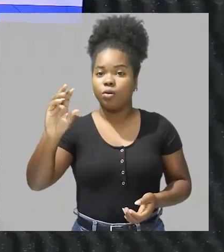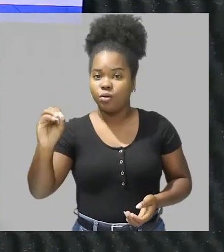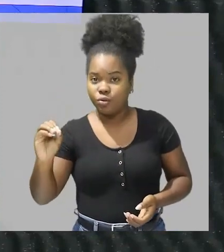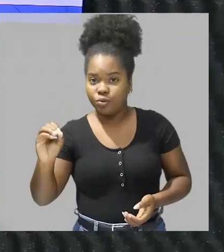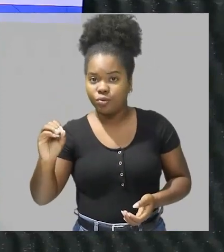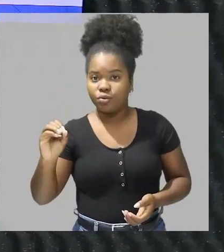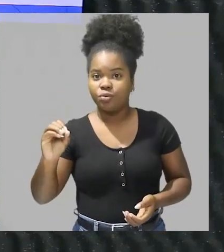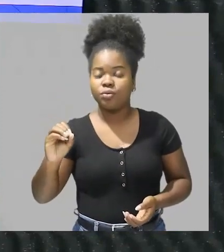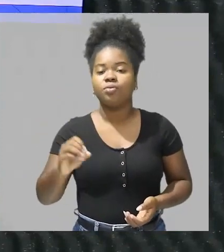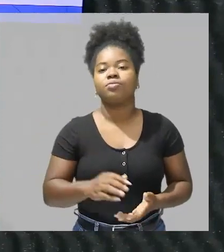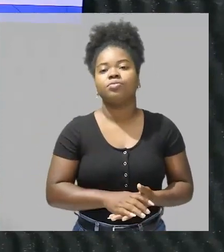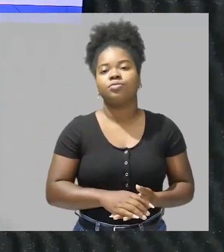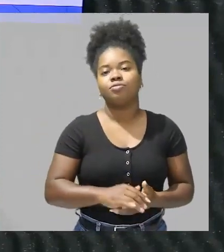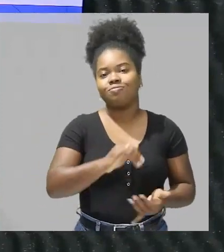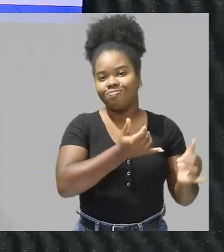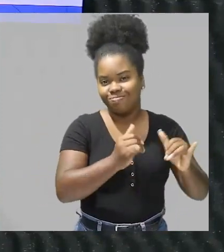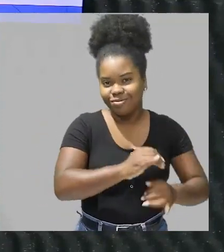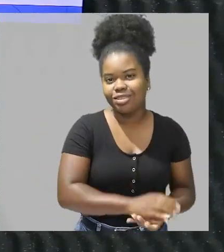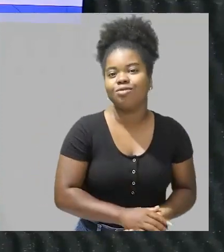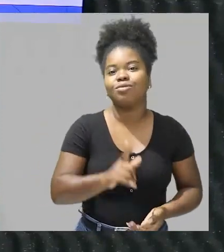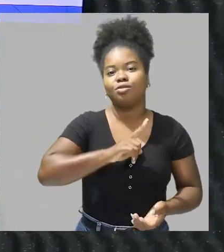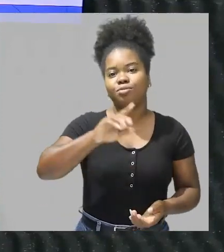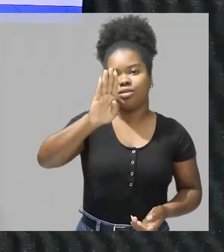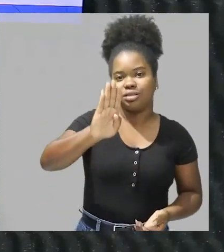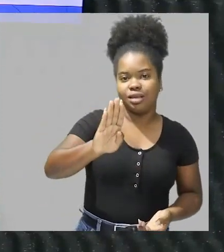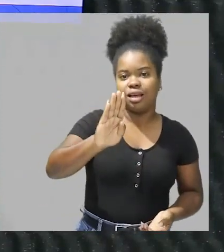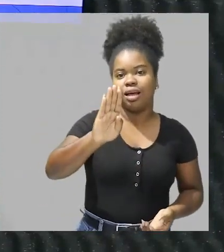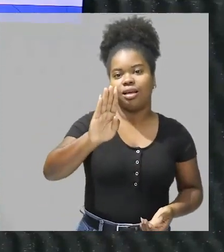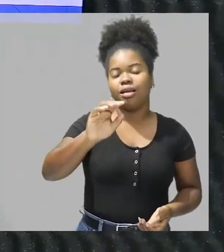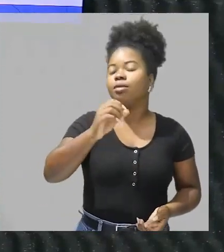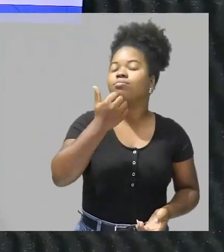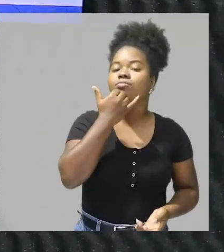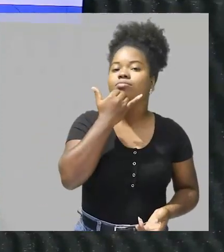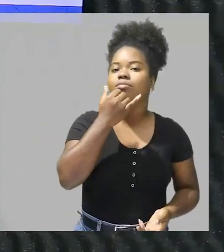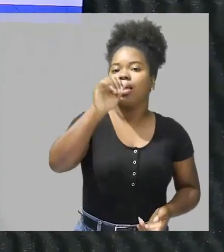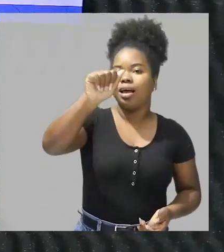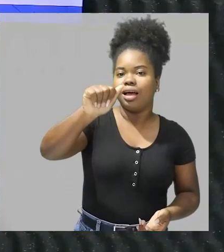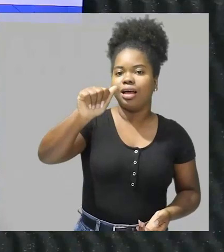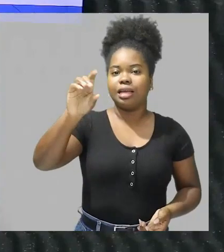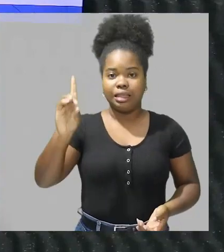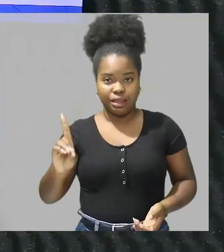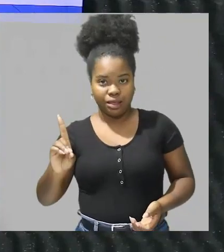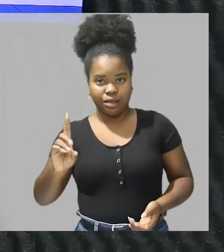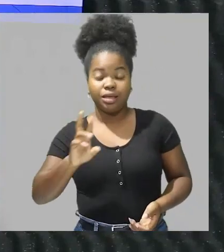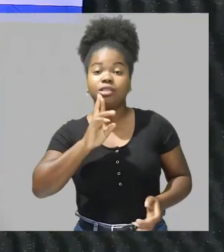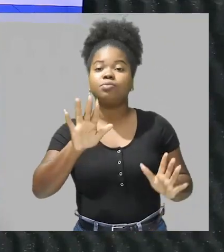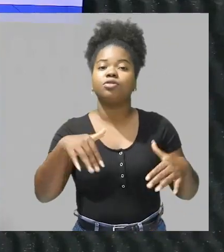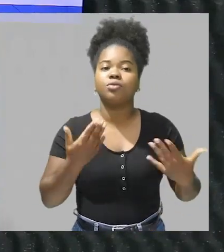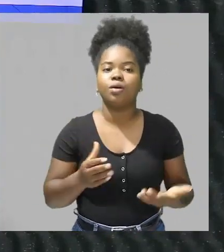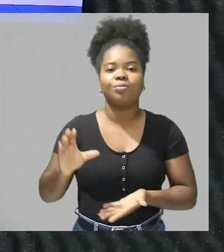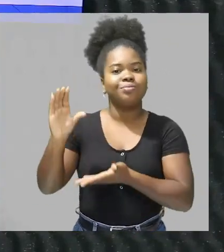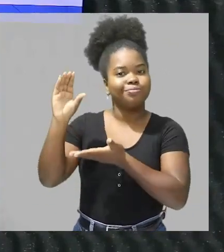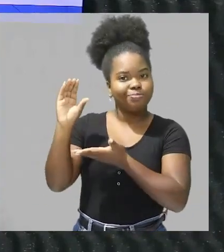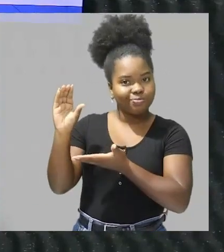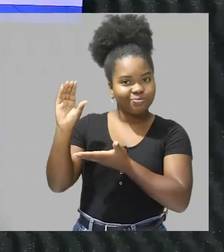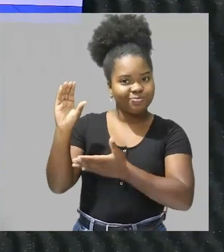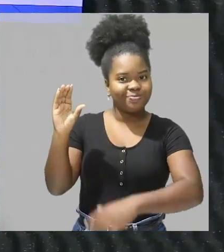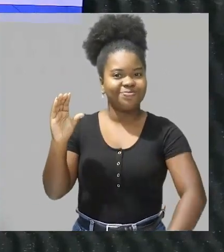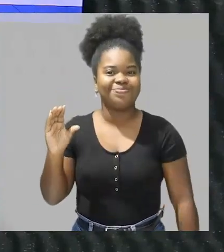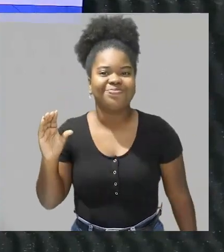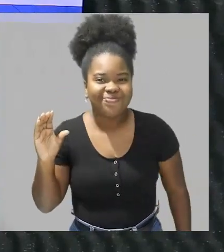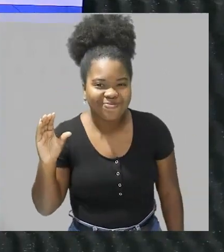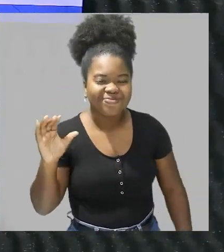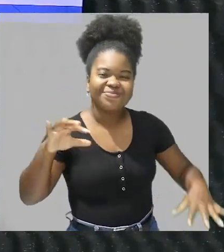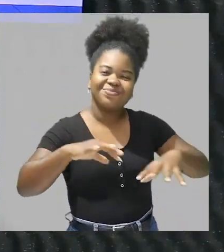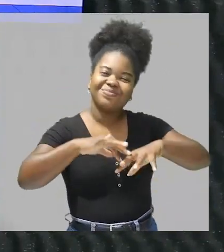os Alerta a e na etapa D A e D letra C beleza turminha então